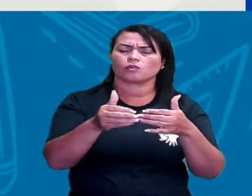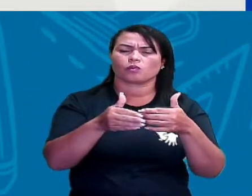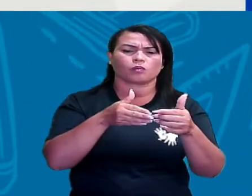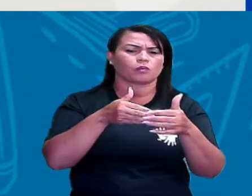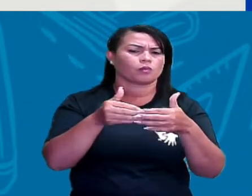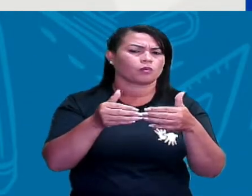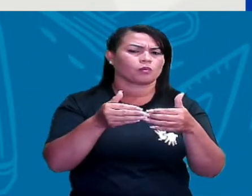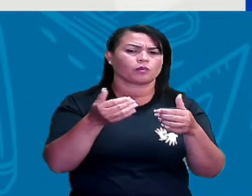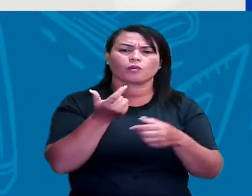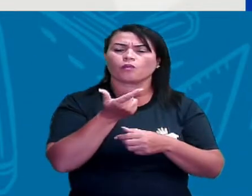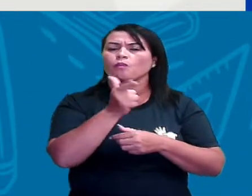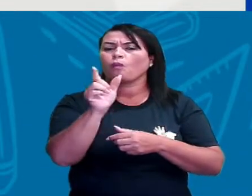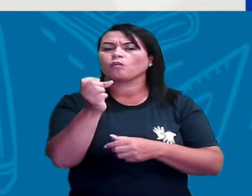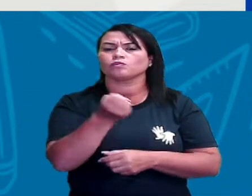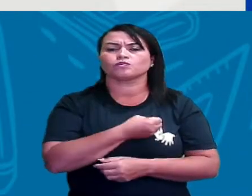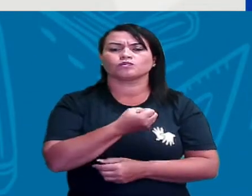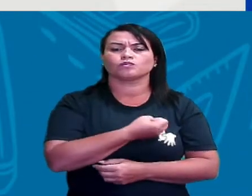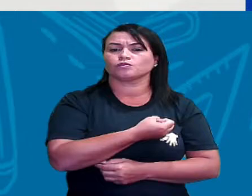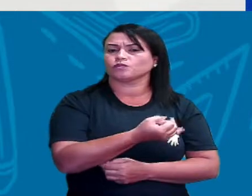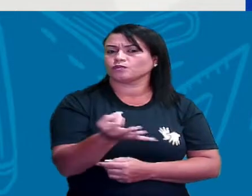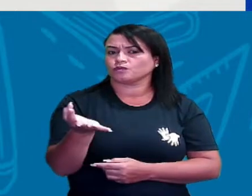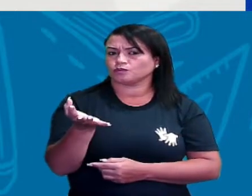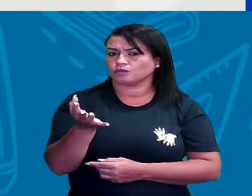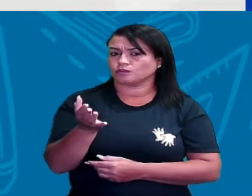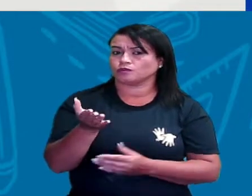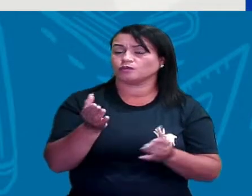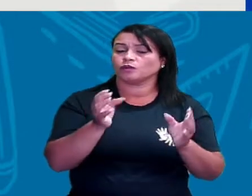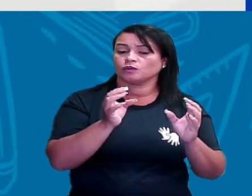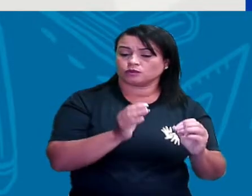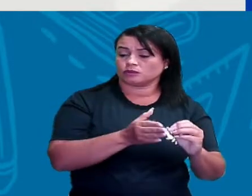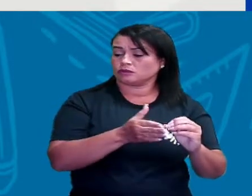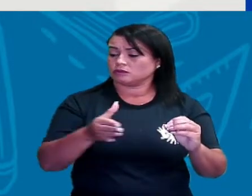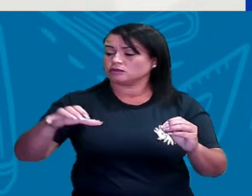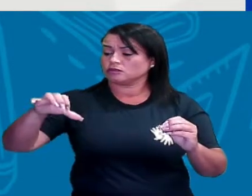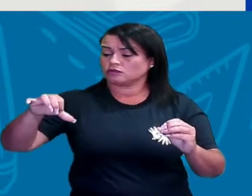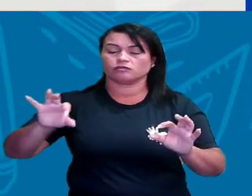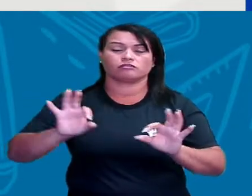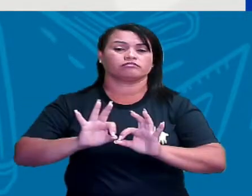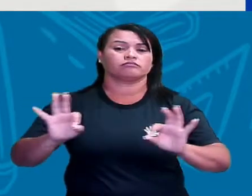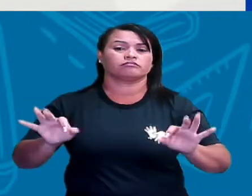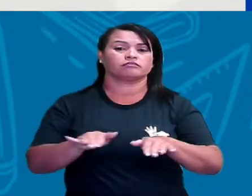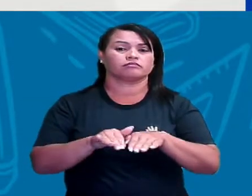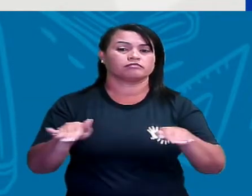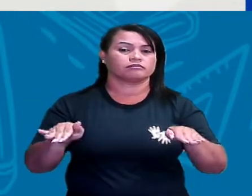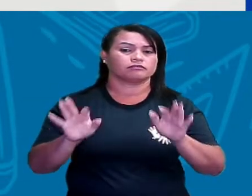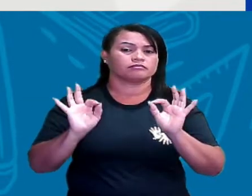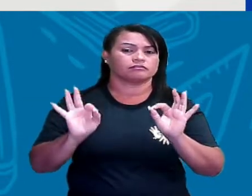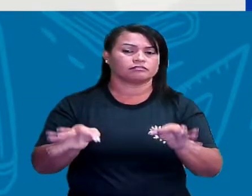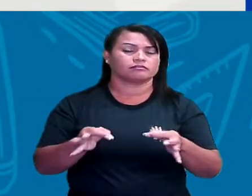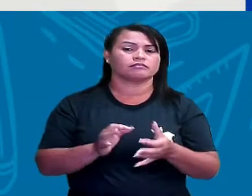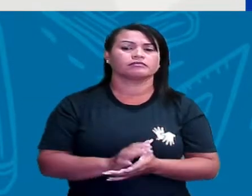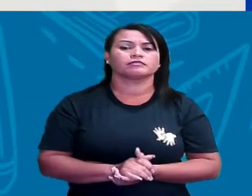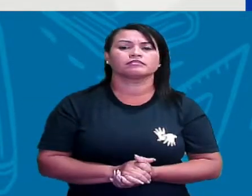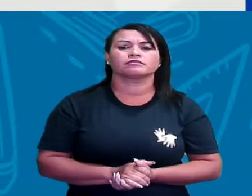qualquer outro número. Tá certo? Mas essa é a base. Tá bem?